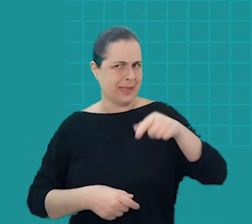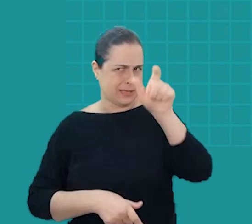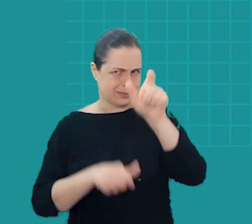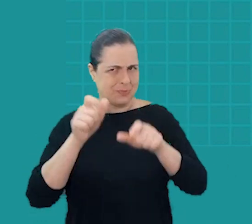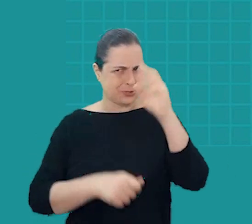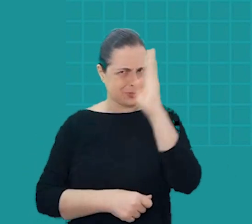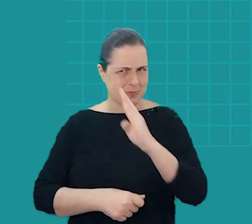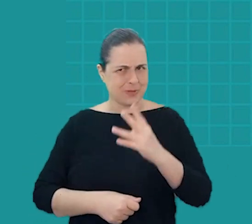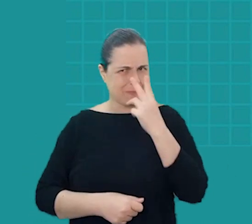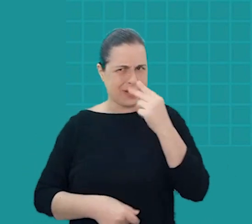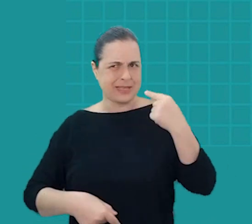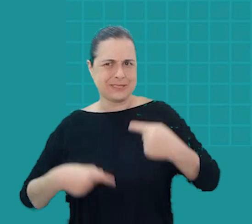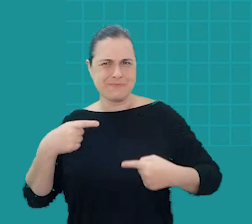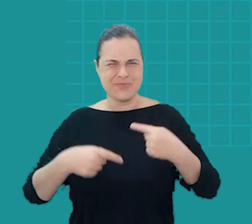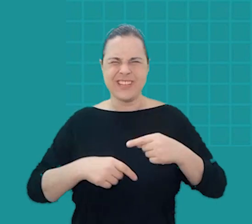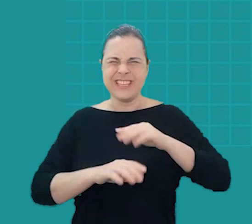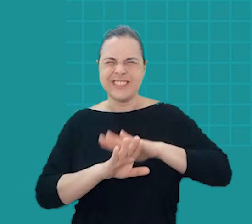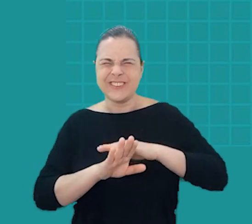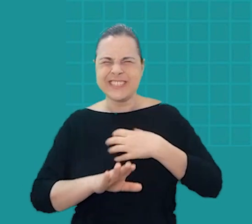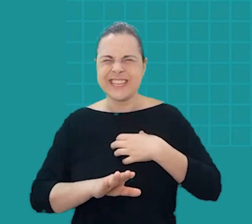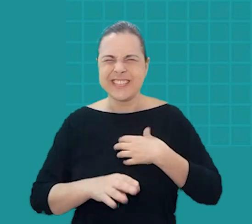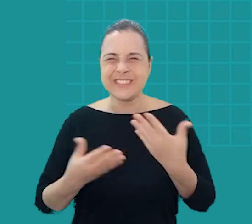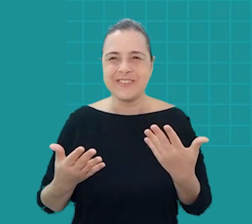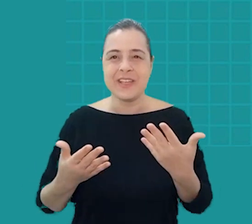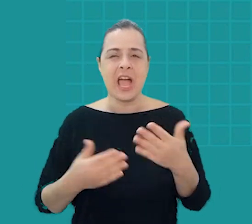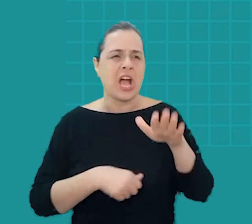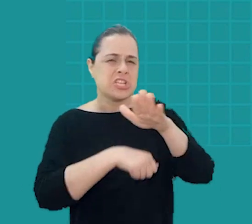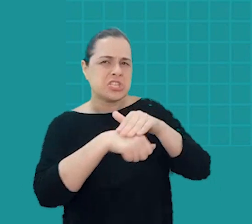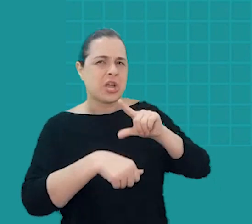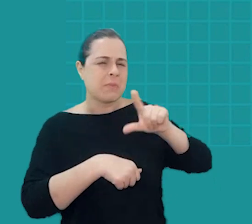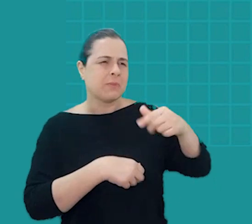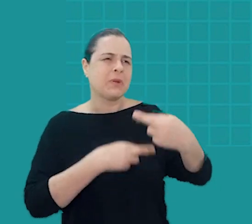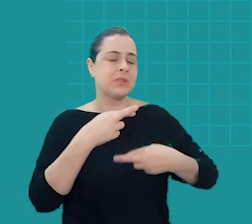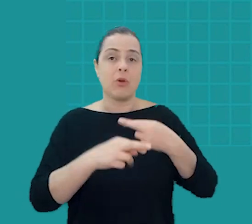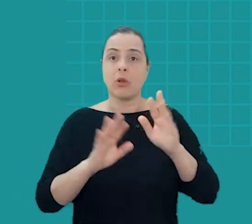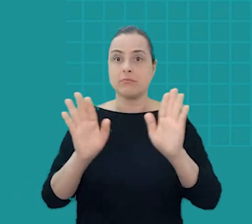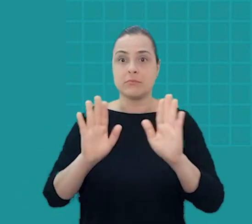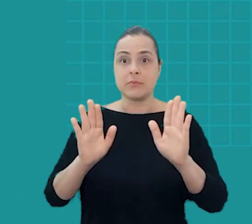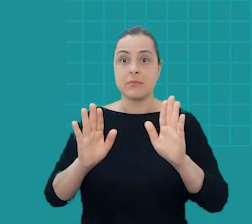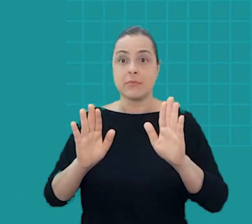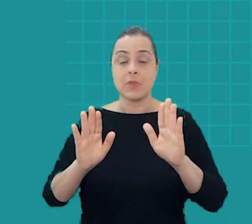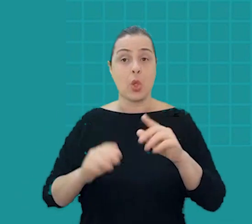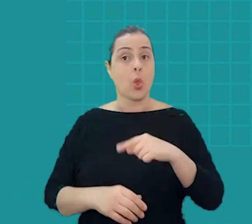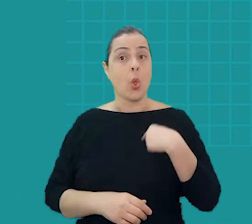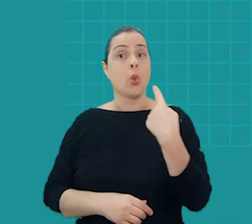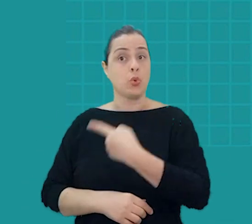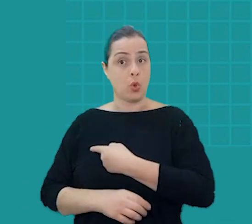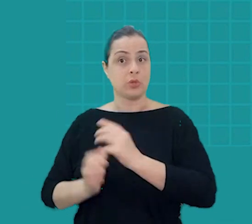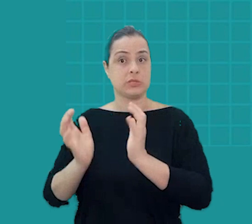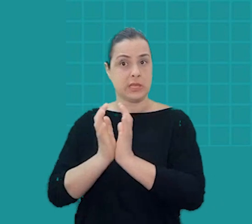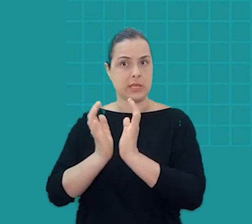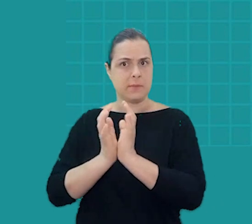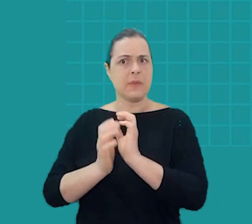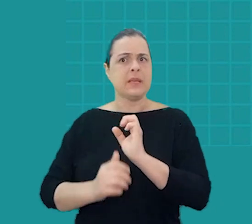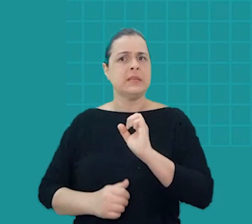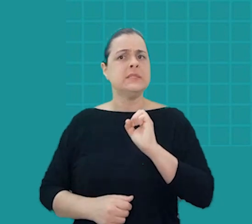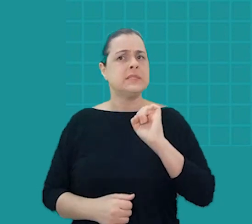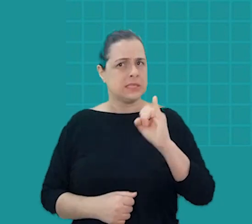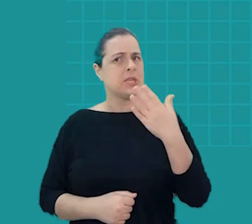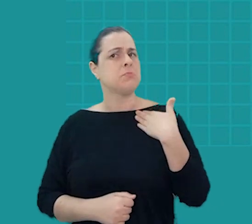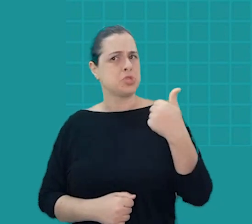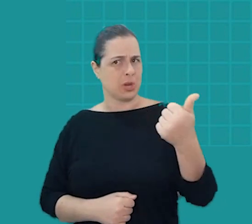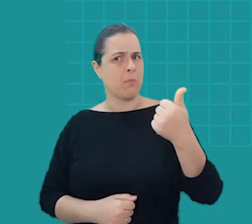aprendi. Meu pai, chama isso, depois você dá um banho. Não, para a gente se chamou, se comprometeu, vamos fazer.